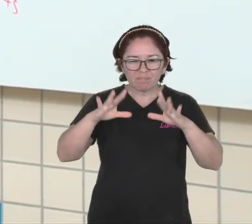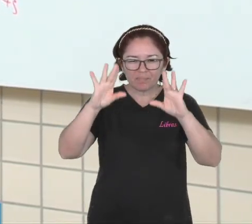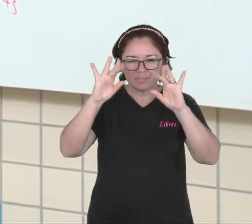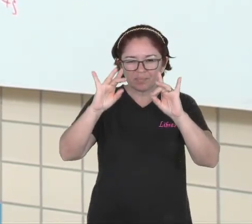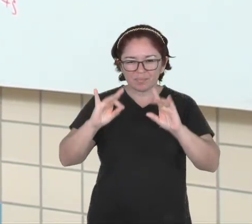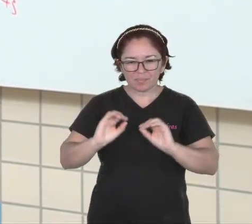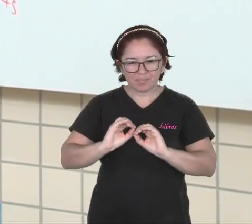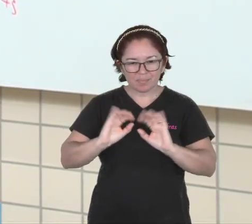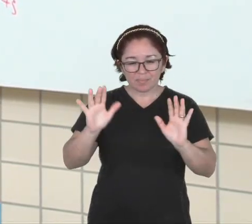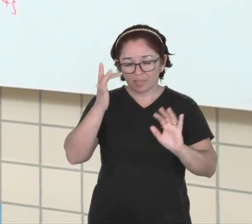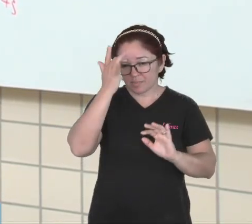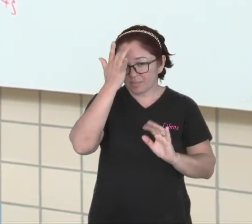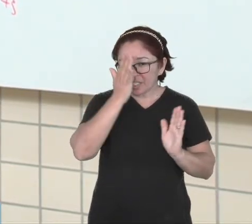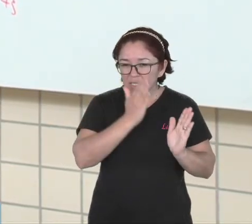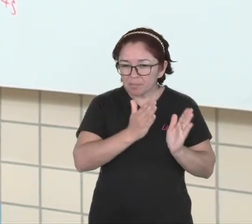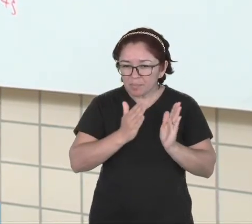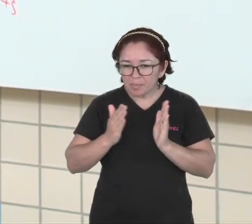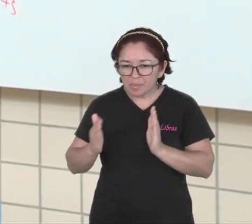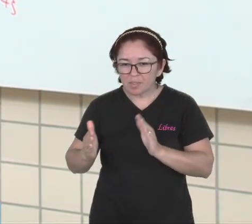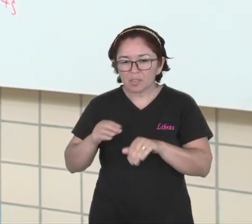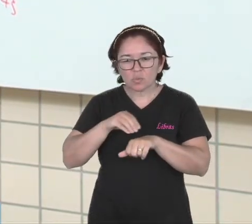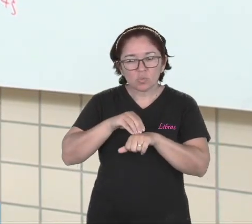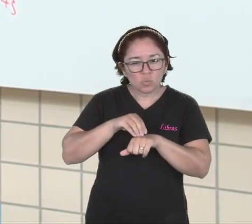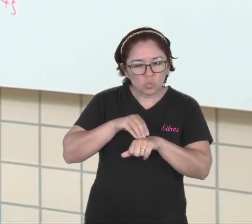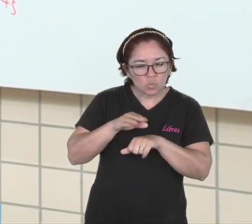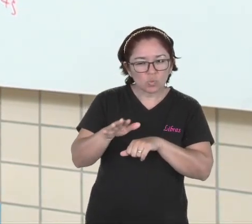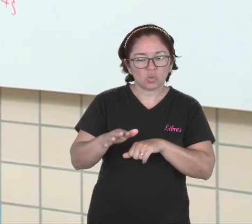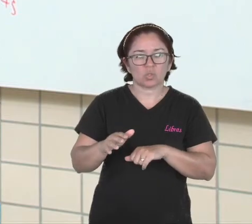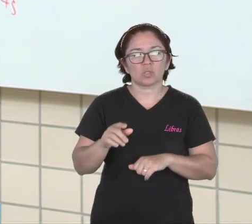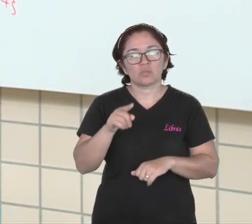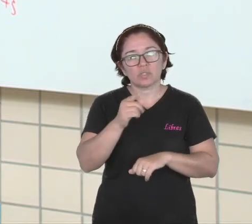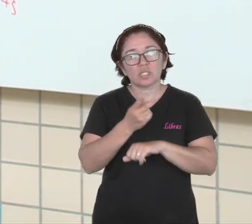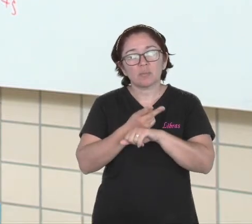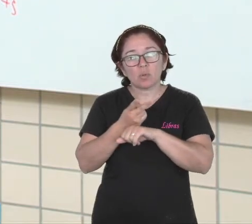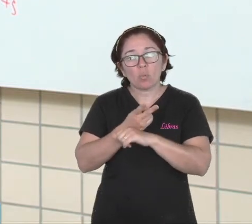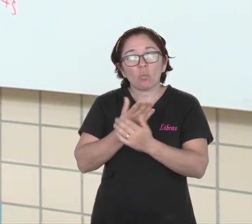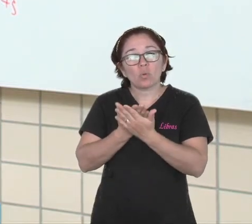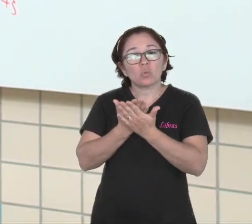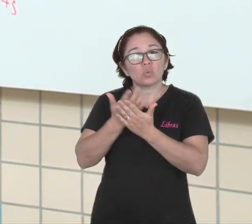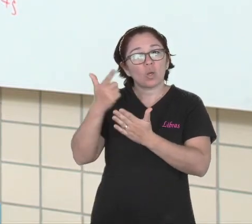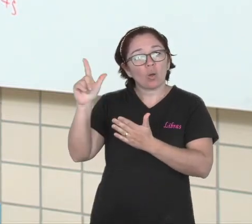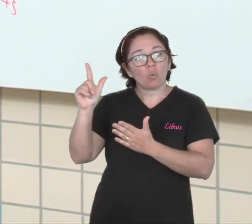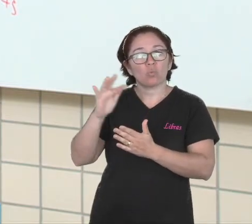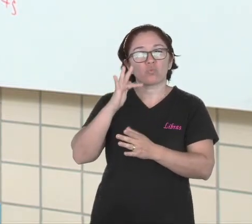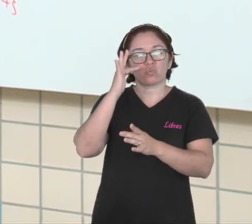fica a dica, procure outras fontes de informação, como eu sempre falo. Então, voltamos numa próxima